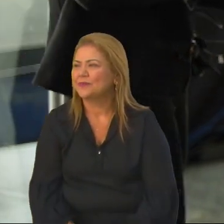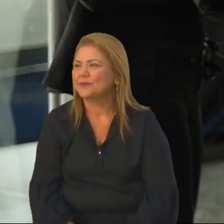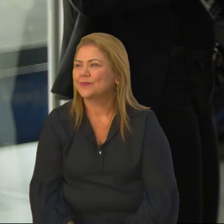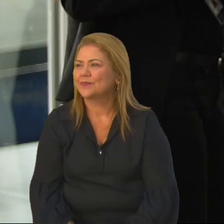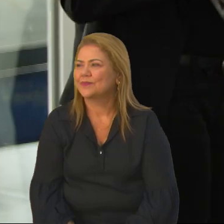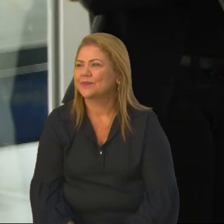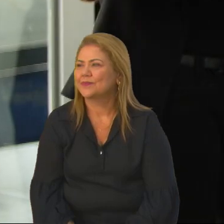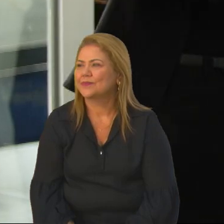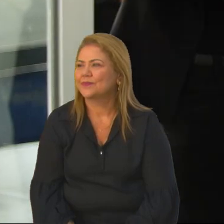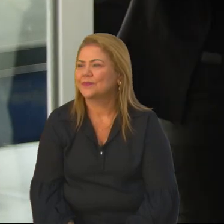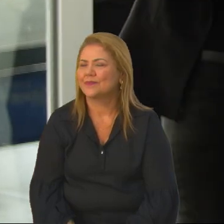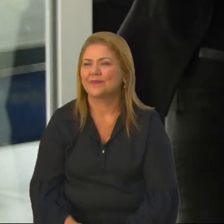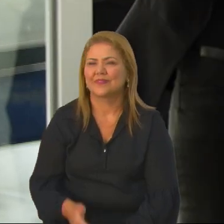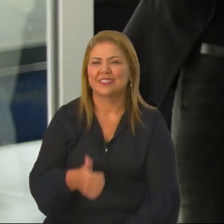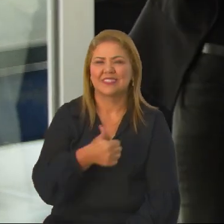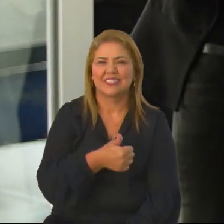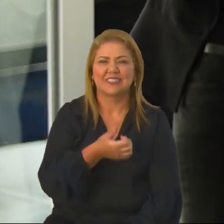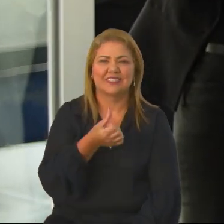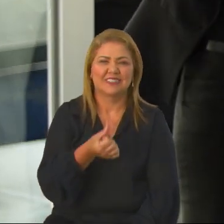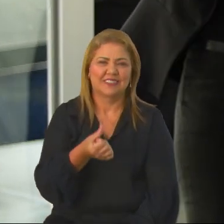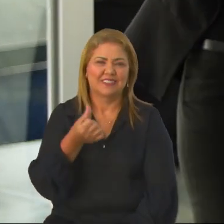166.